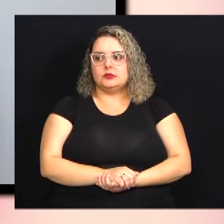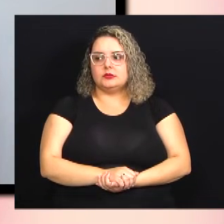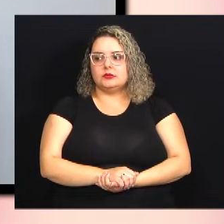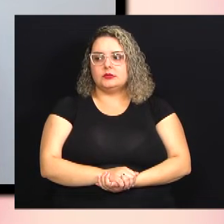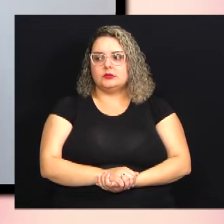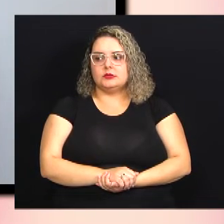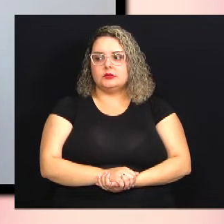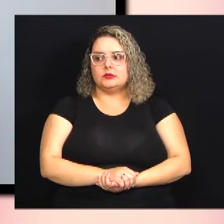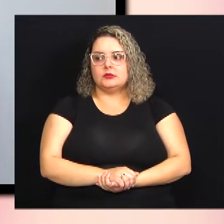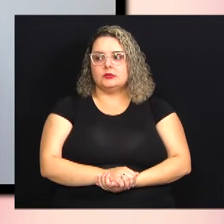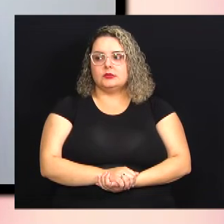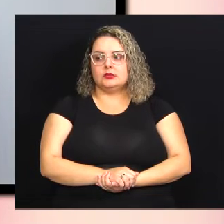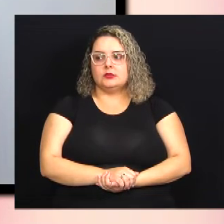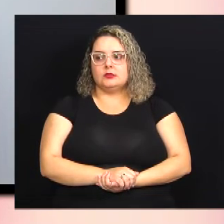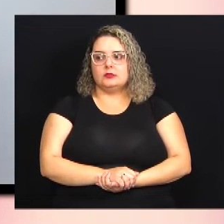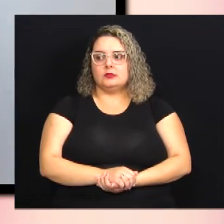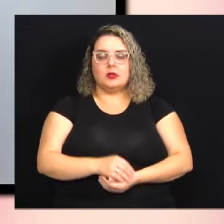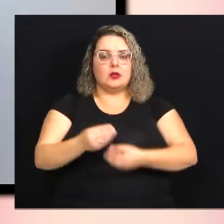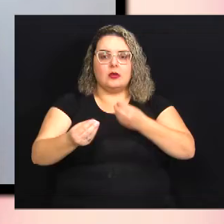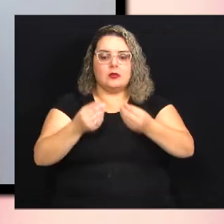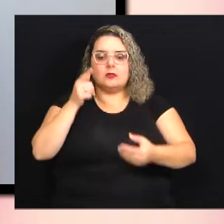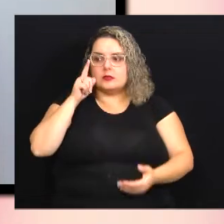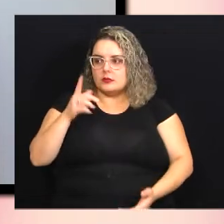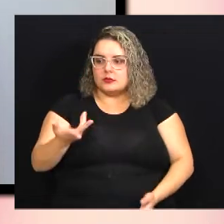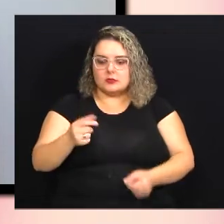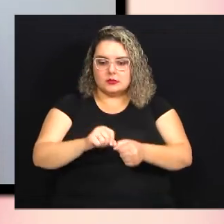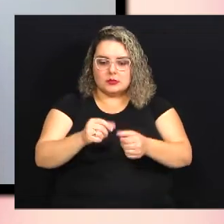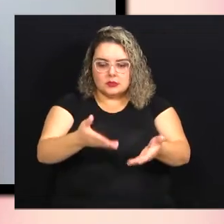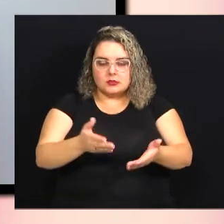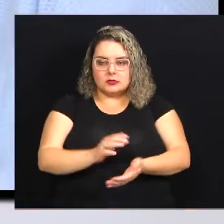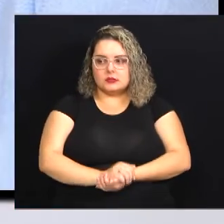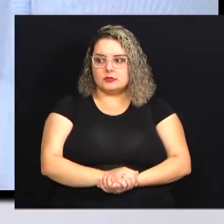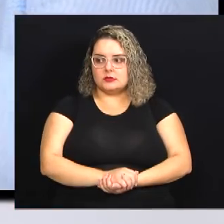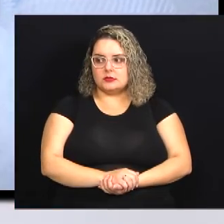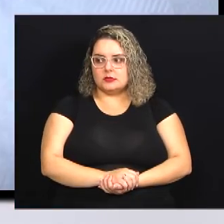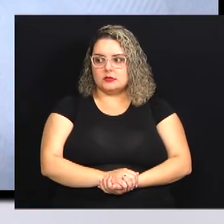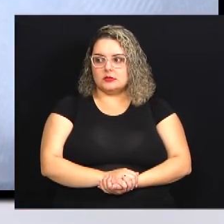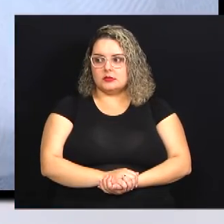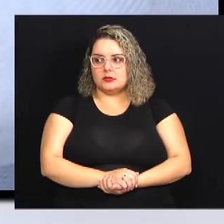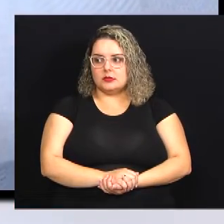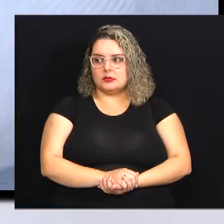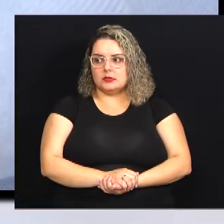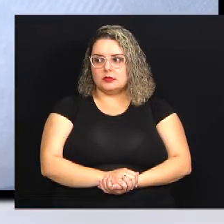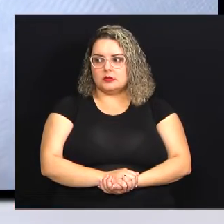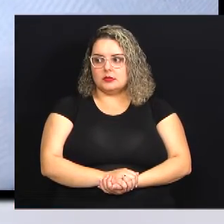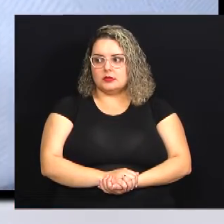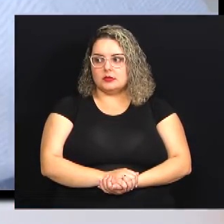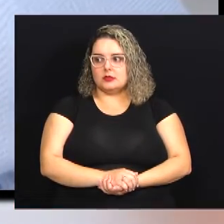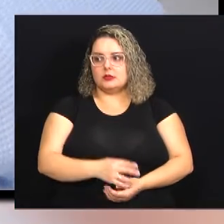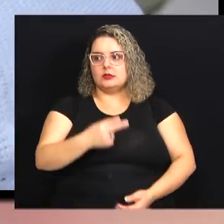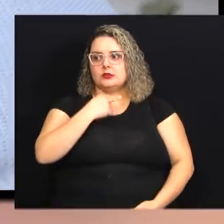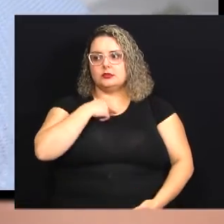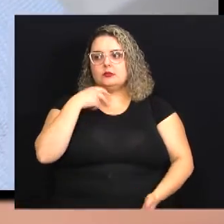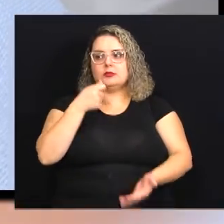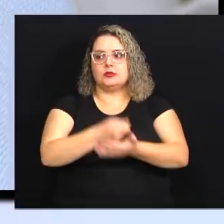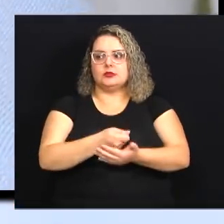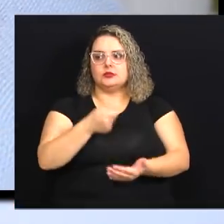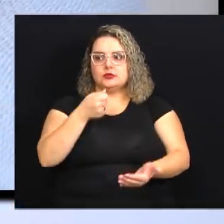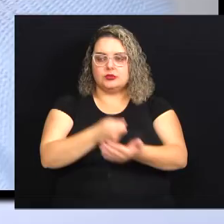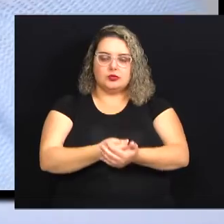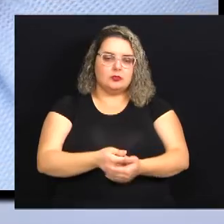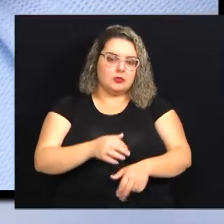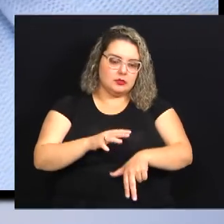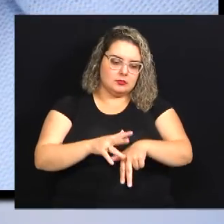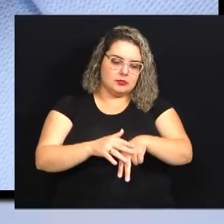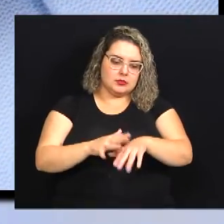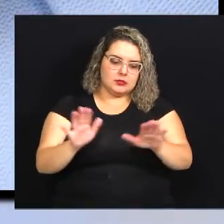gente não adianta a gente falar, mas como você não consegue mais fazer isso? Mas, né, a gente não pode ficar cobrando do